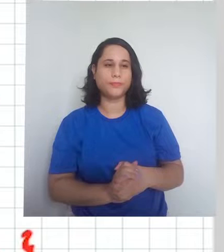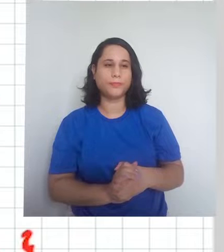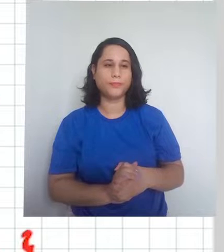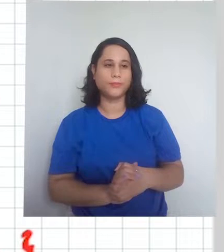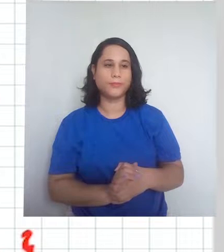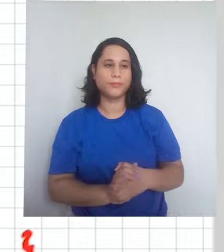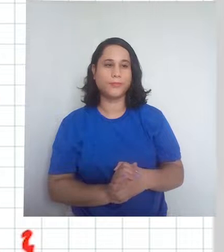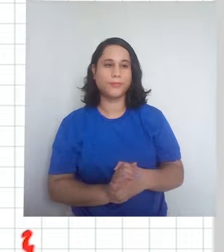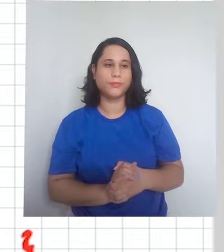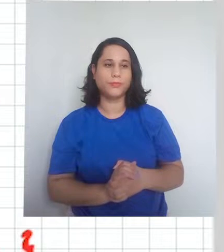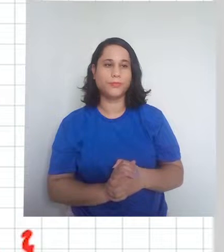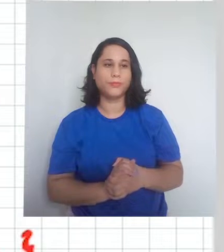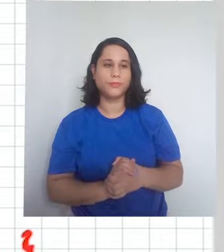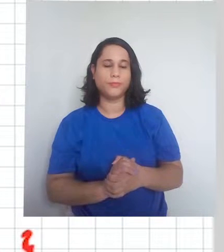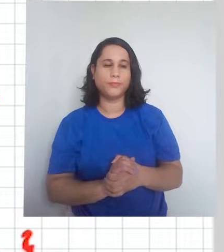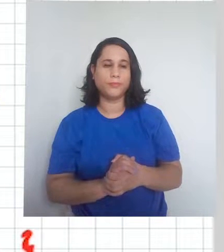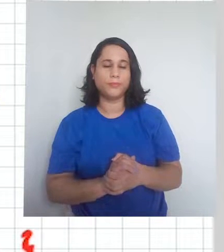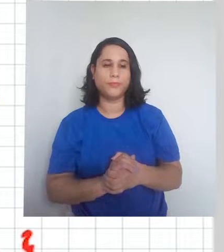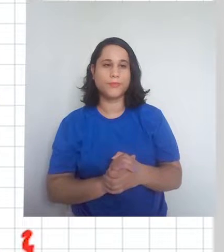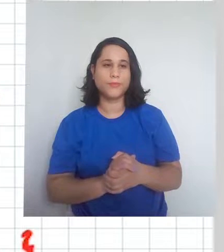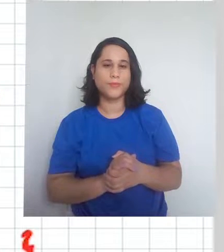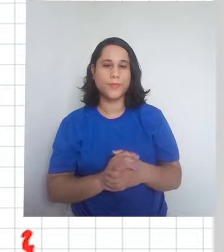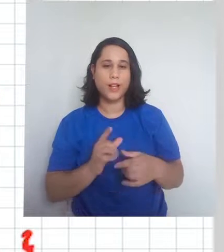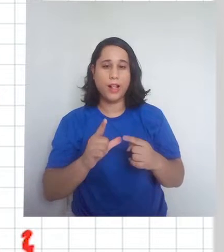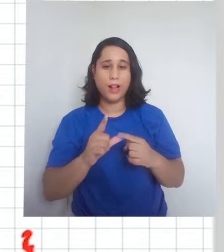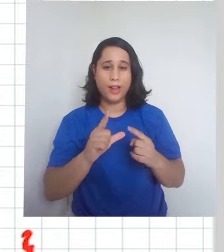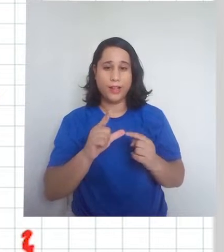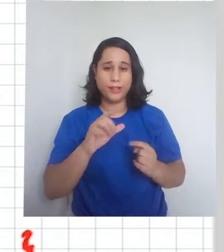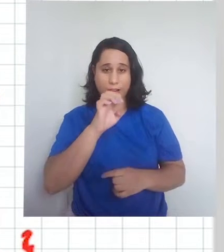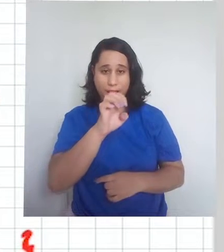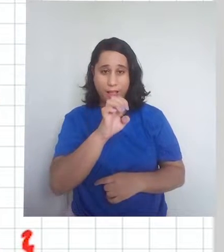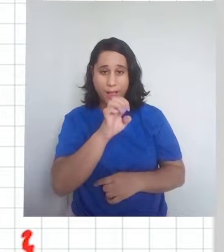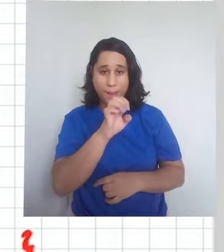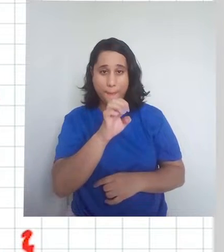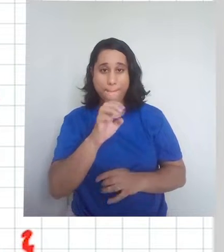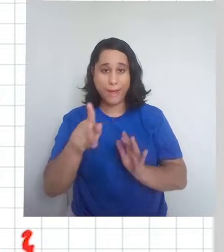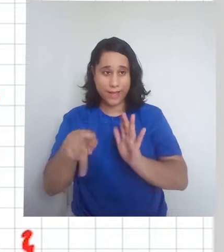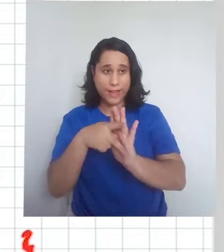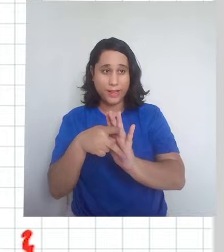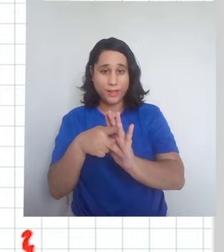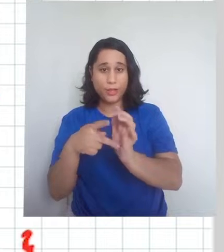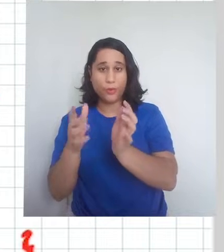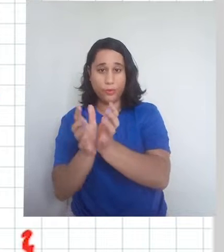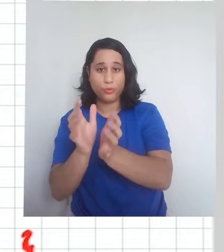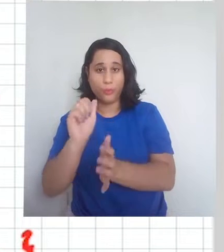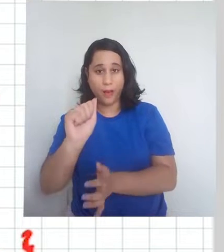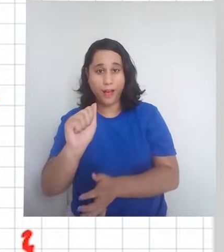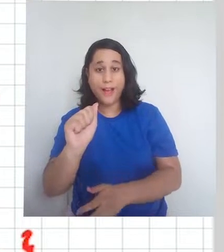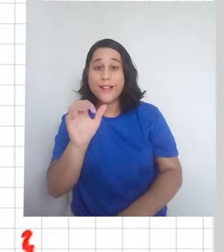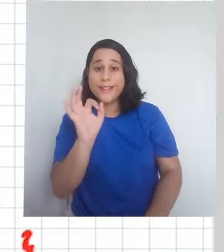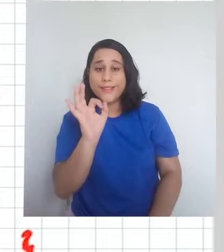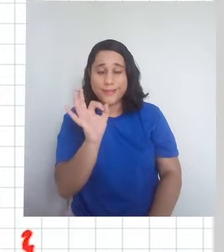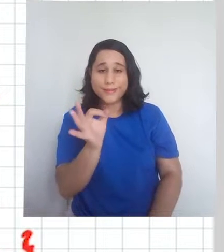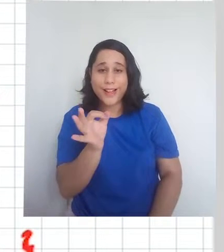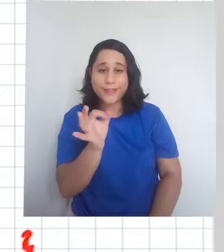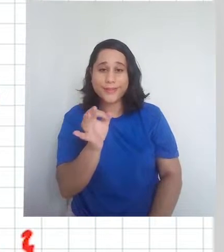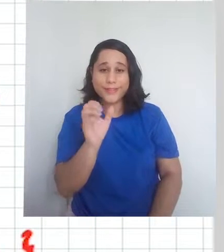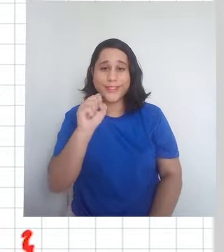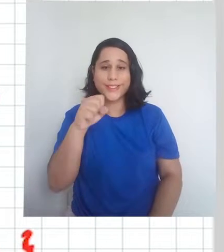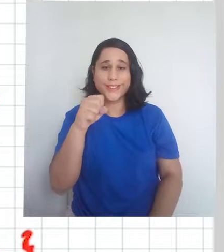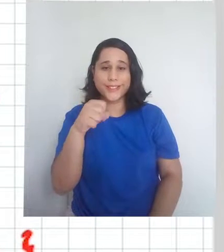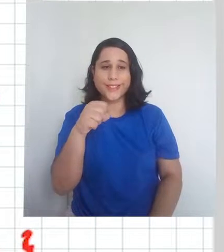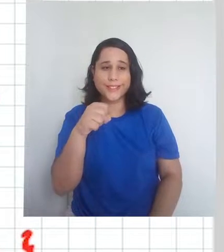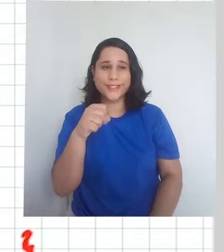E pertence ao conjunto A. Está correto? Sim. Veja que é um